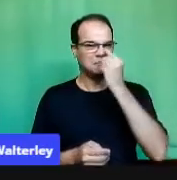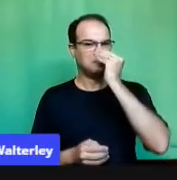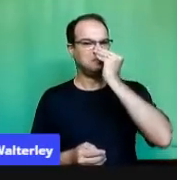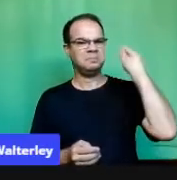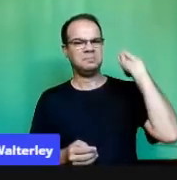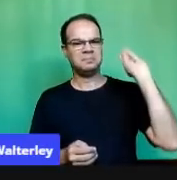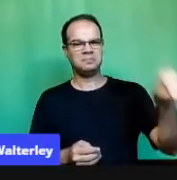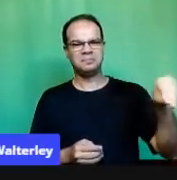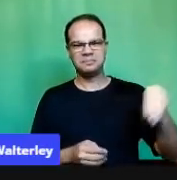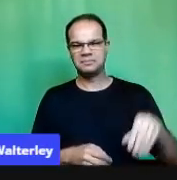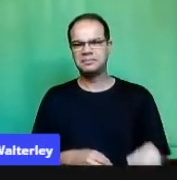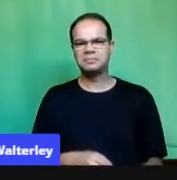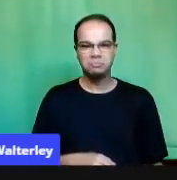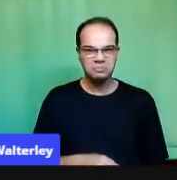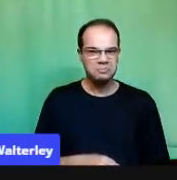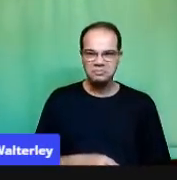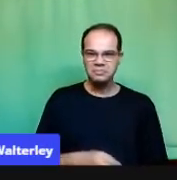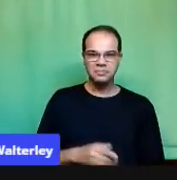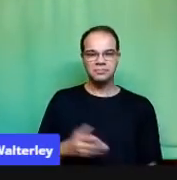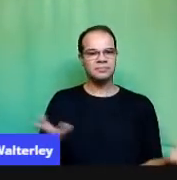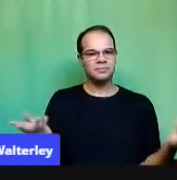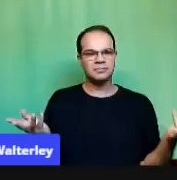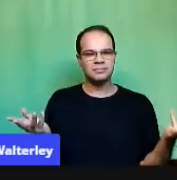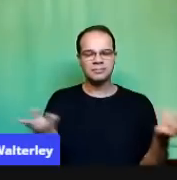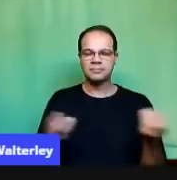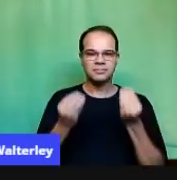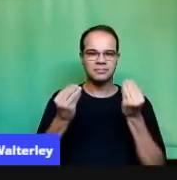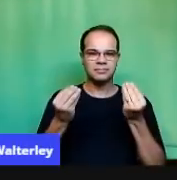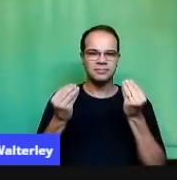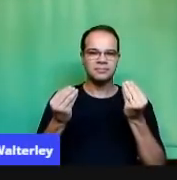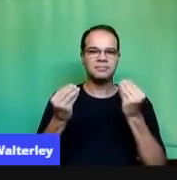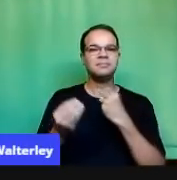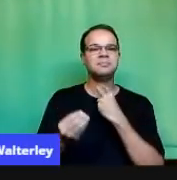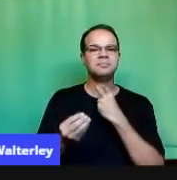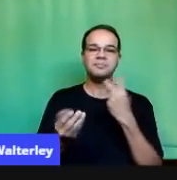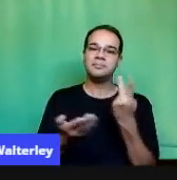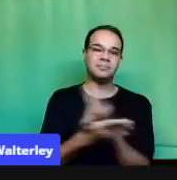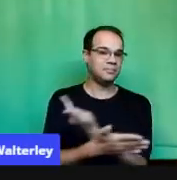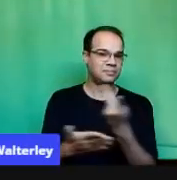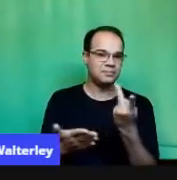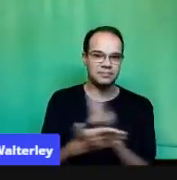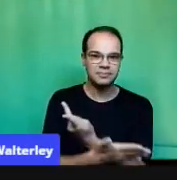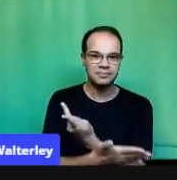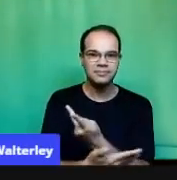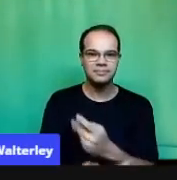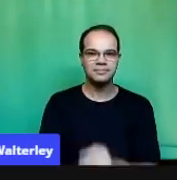educadores que partem desse princípio? O próximo, por favor.